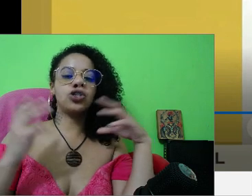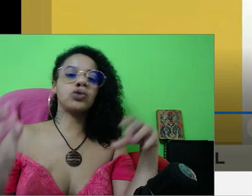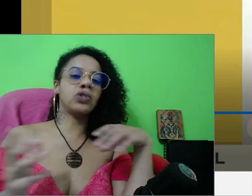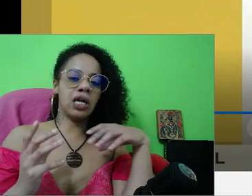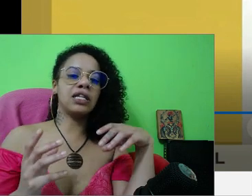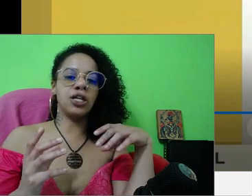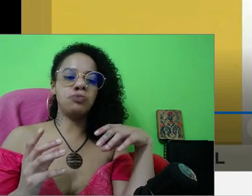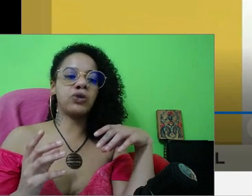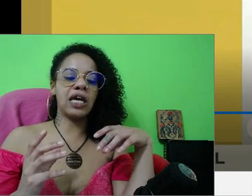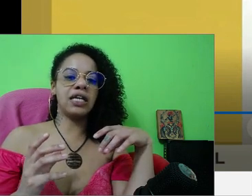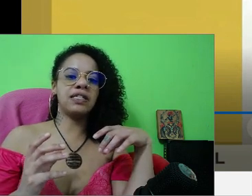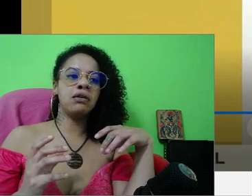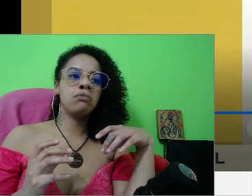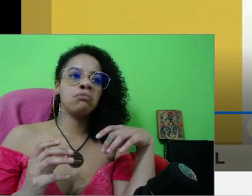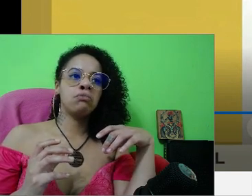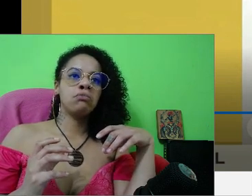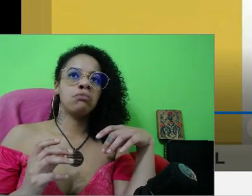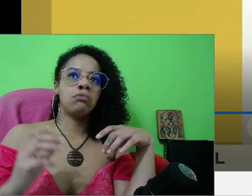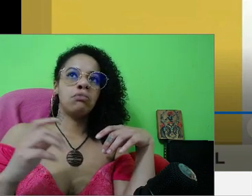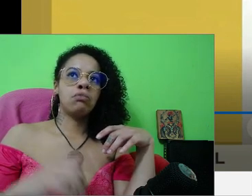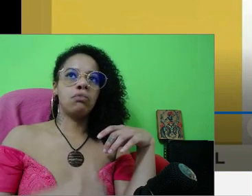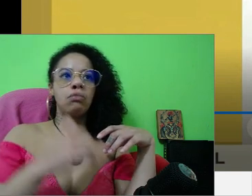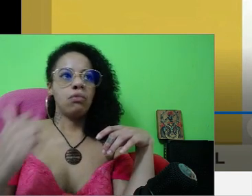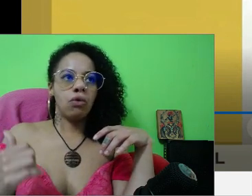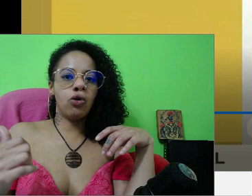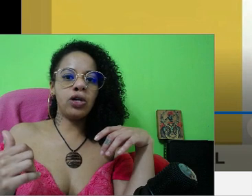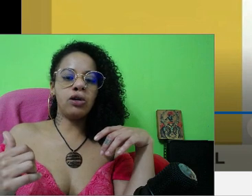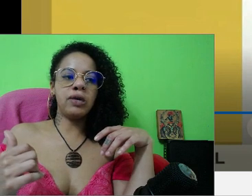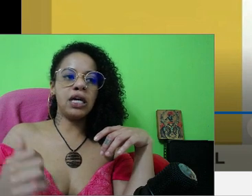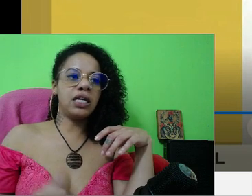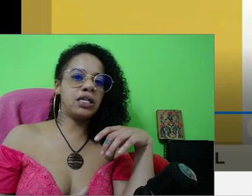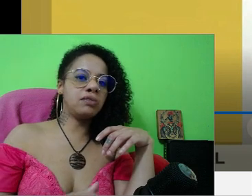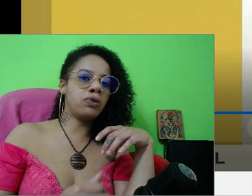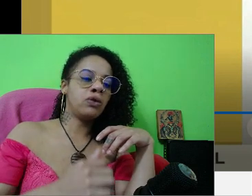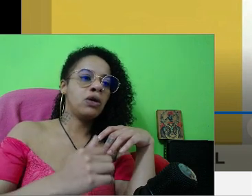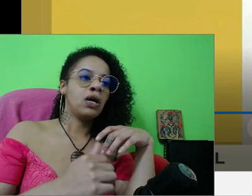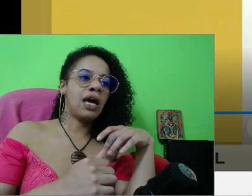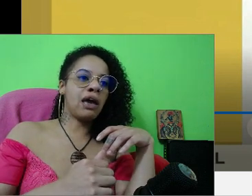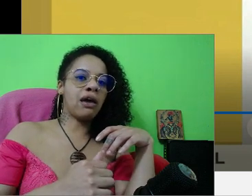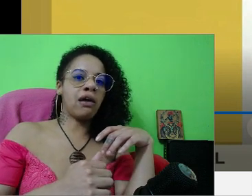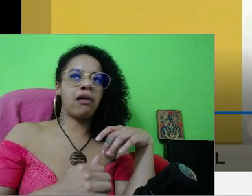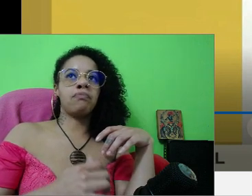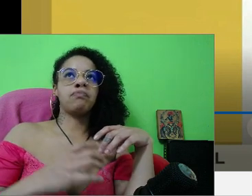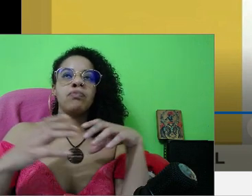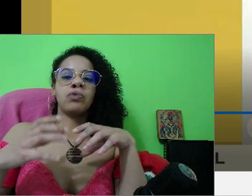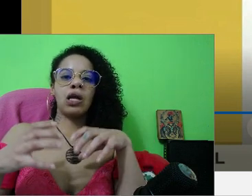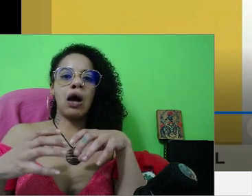da institucionalidade burguesa o neoliberalismo